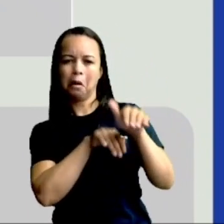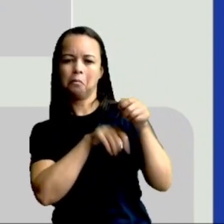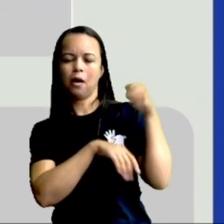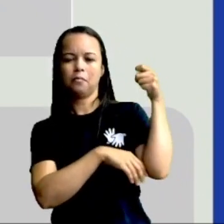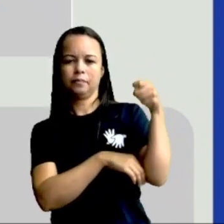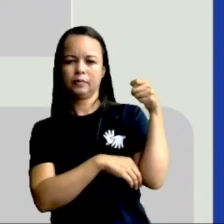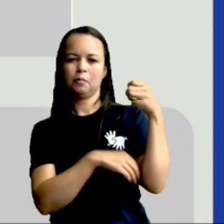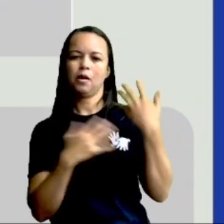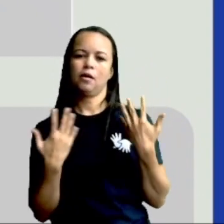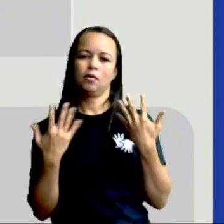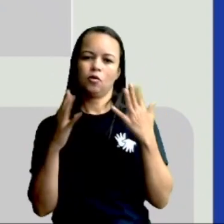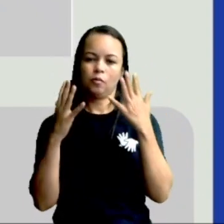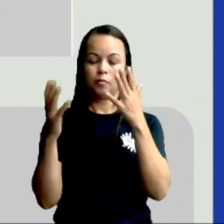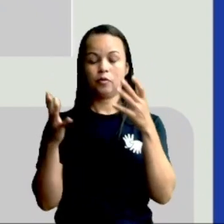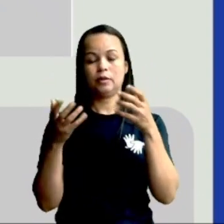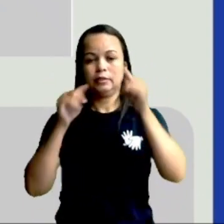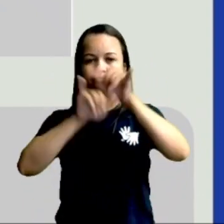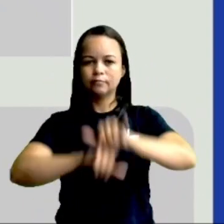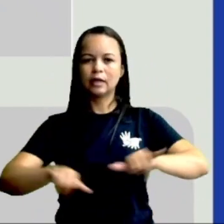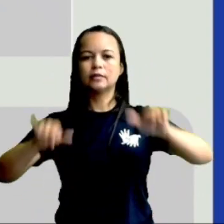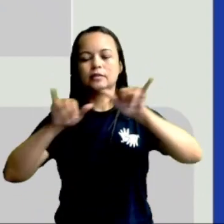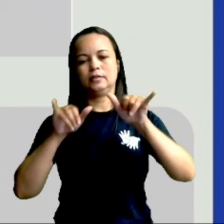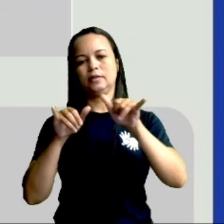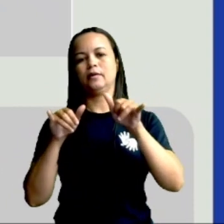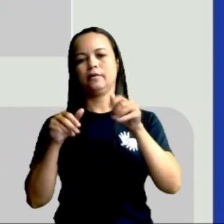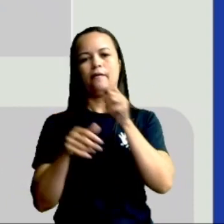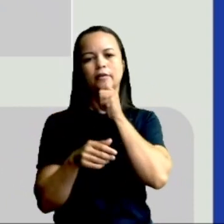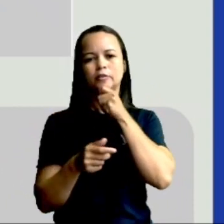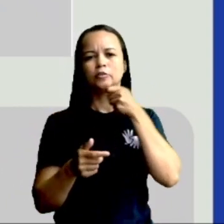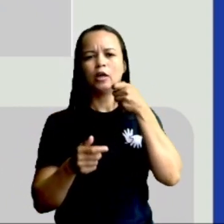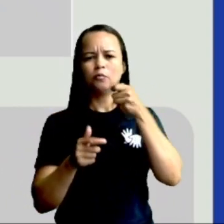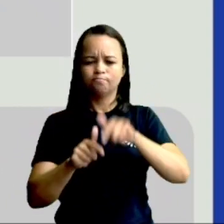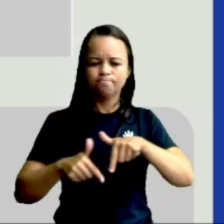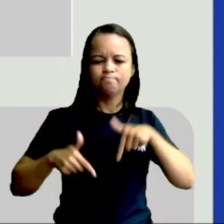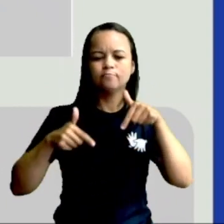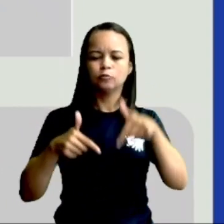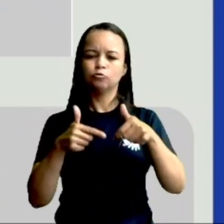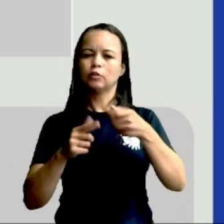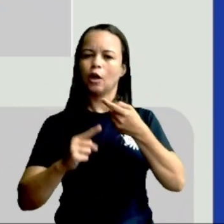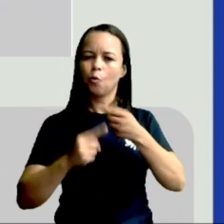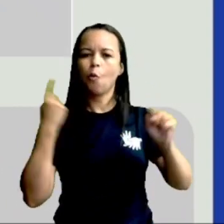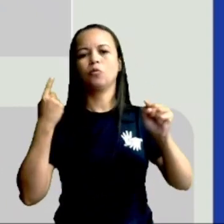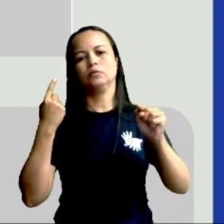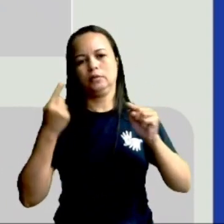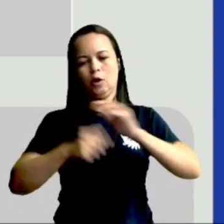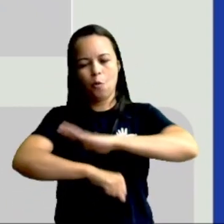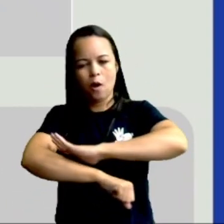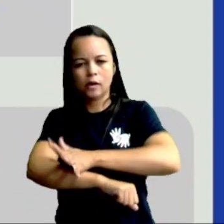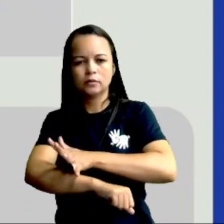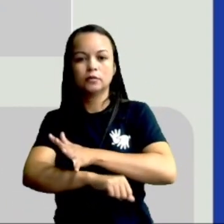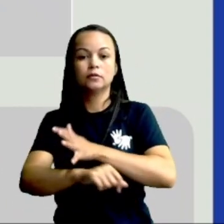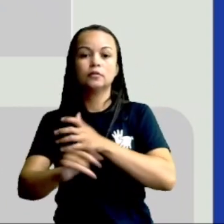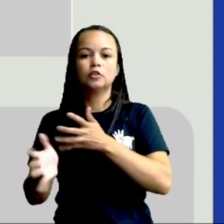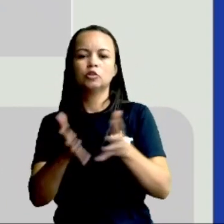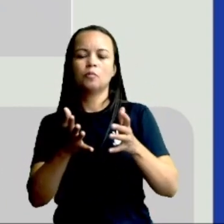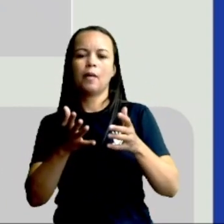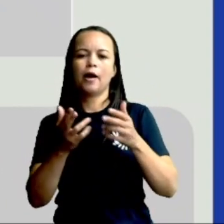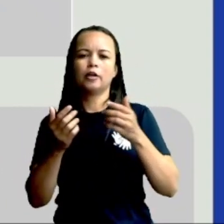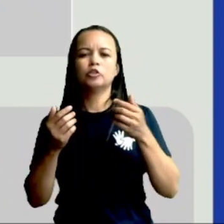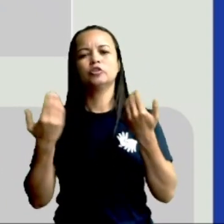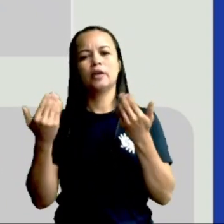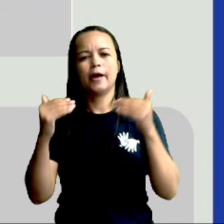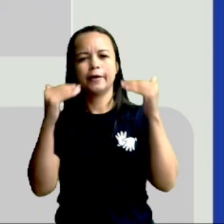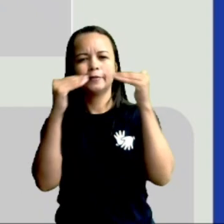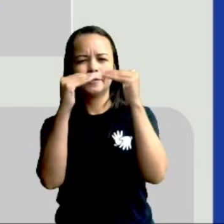comemorar e para dizer que ainda estamos em luta contra o racismo e por mais direitos, mais